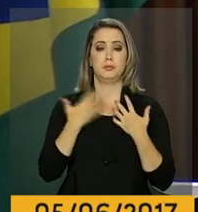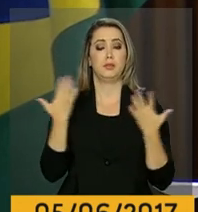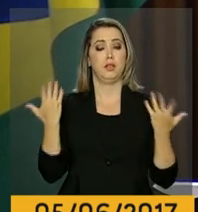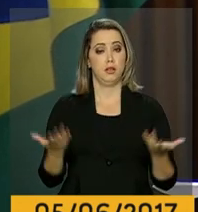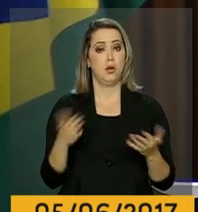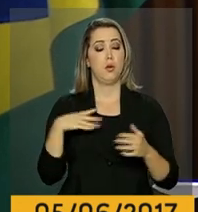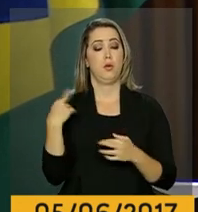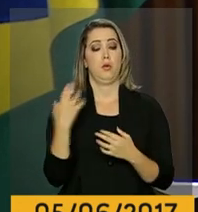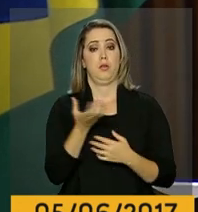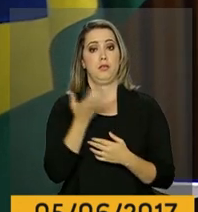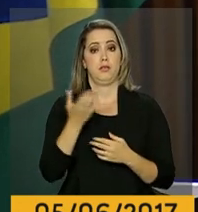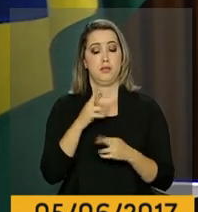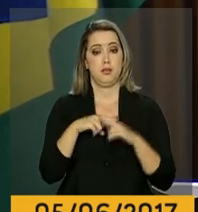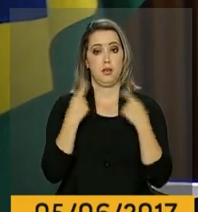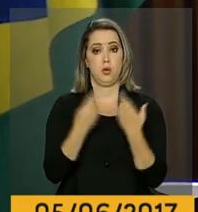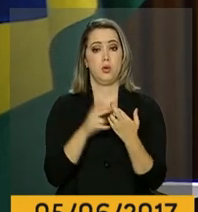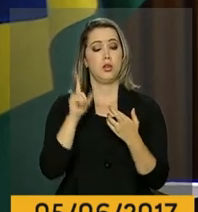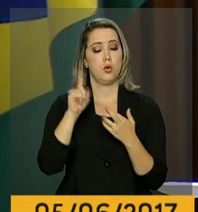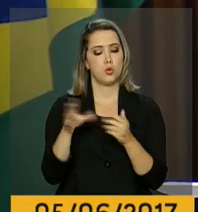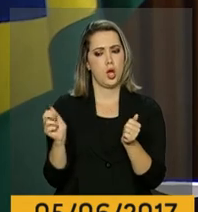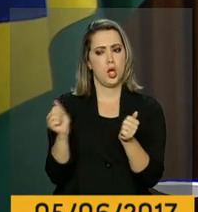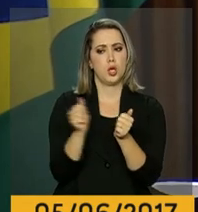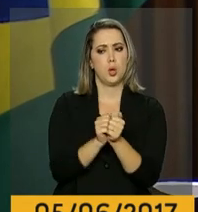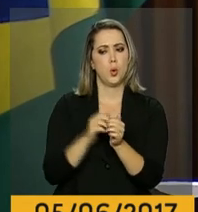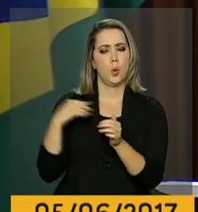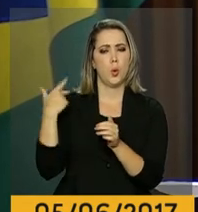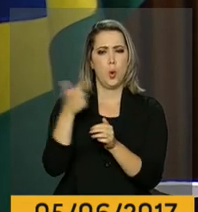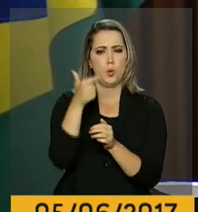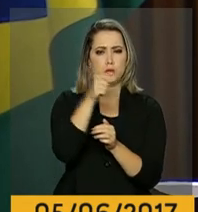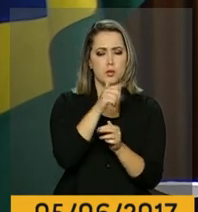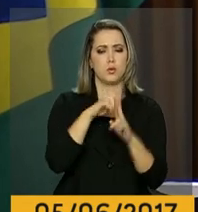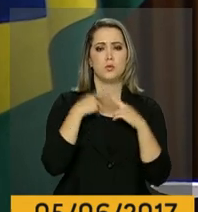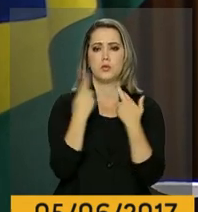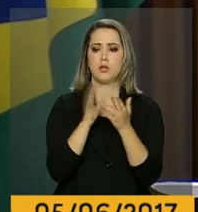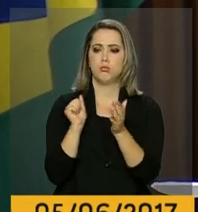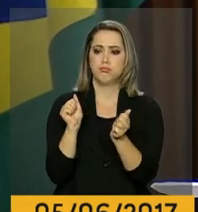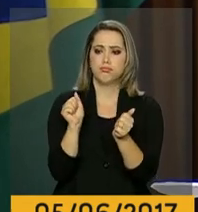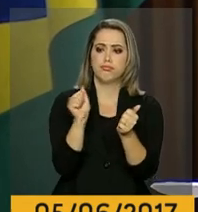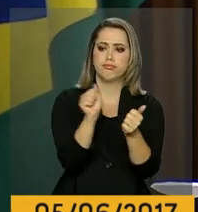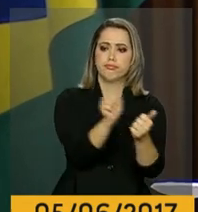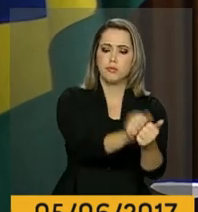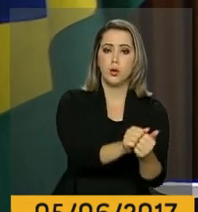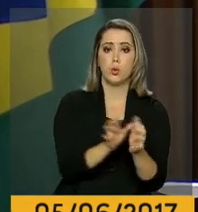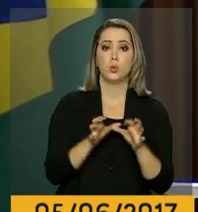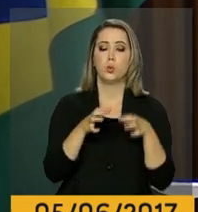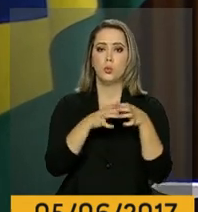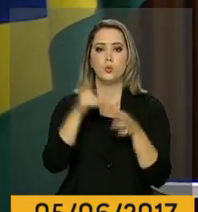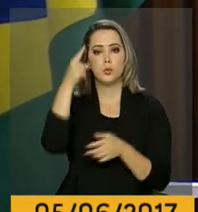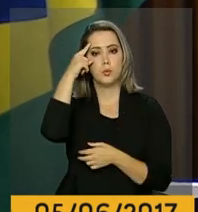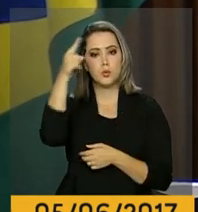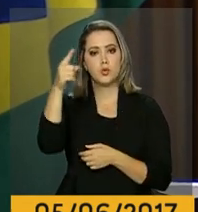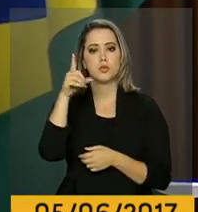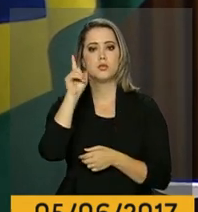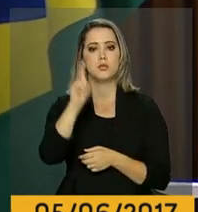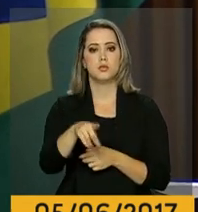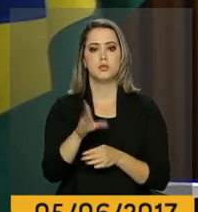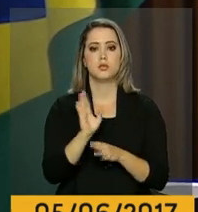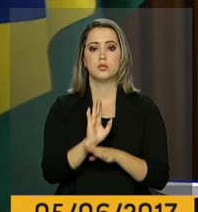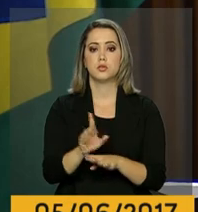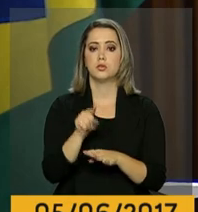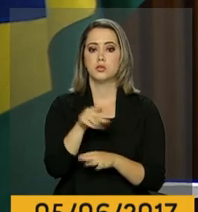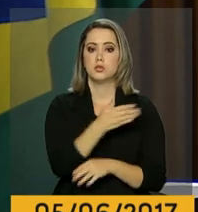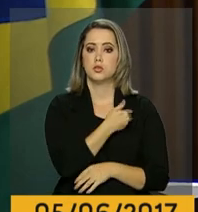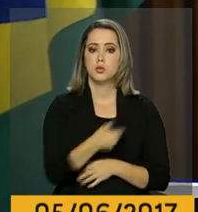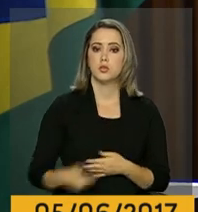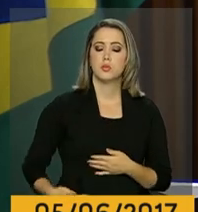reunião é uma sequência de várias outras reuniões do corpo de inteligência que tem sido patrocinada pelo